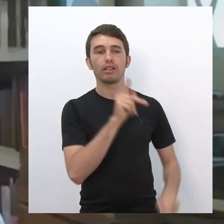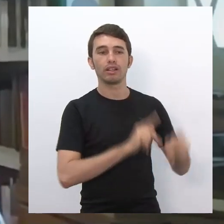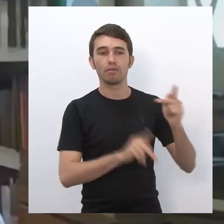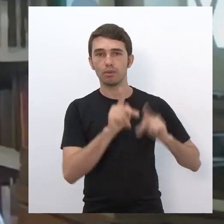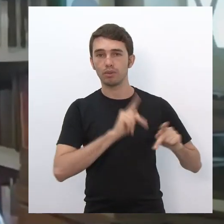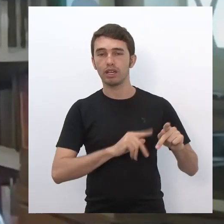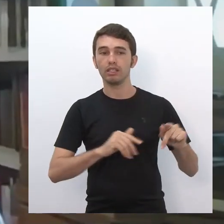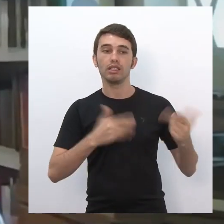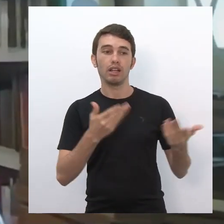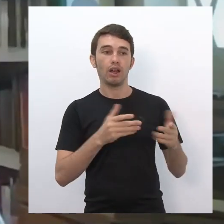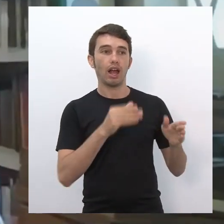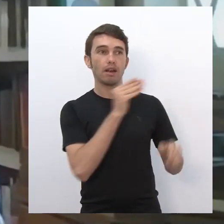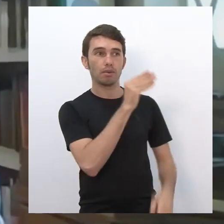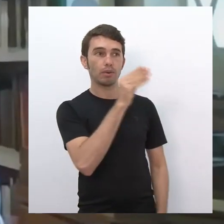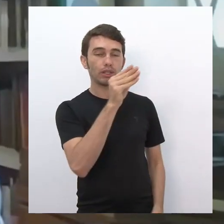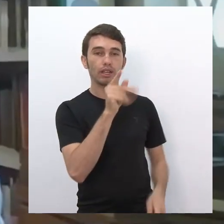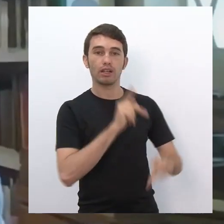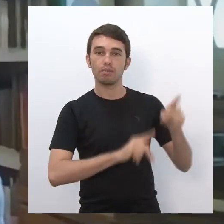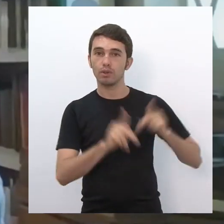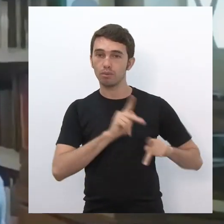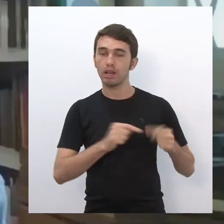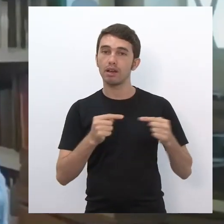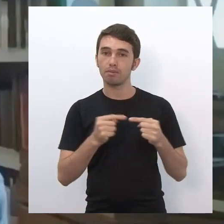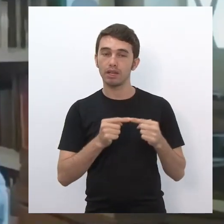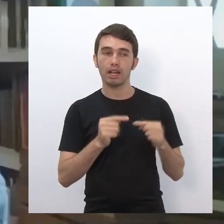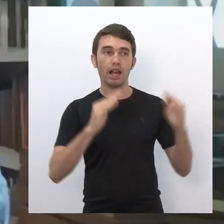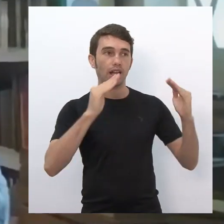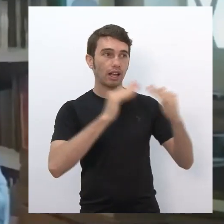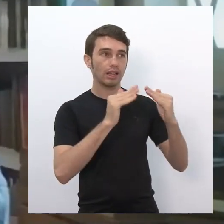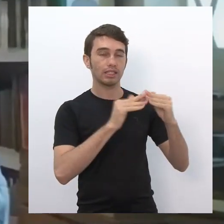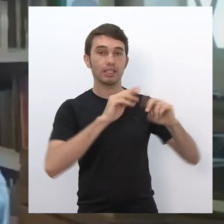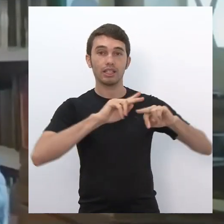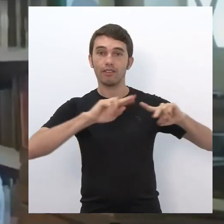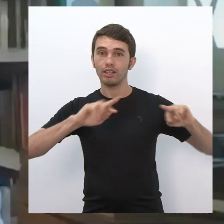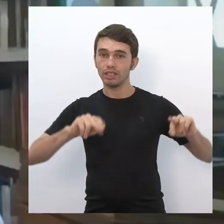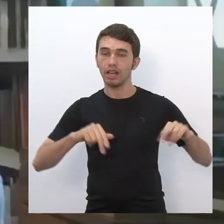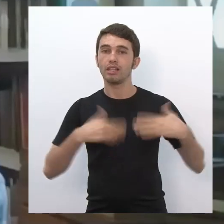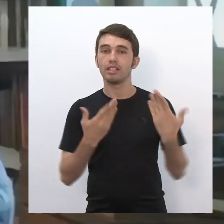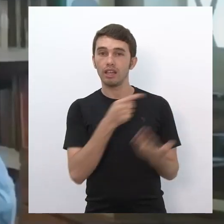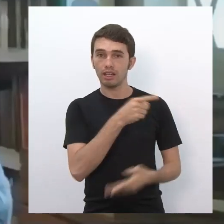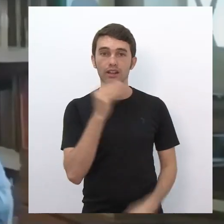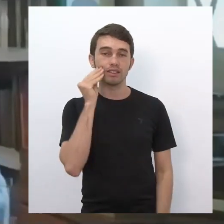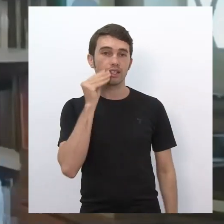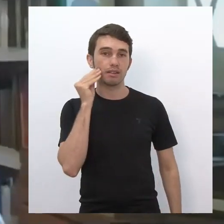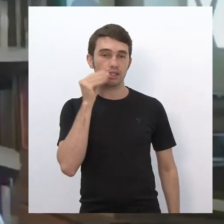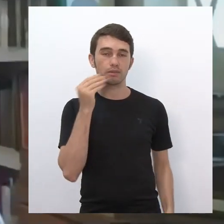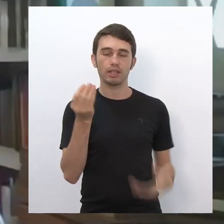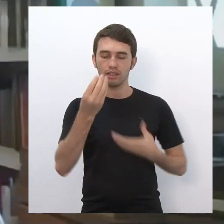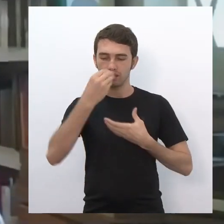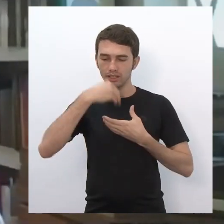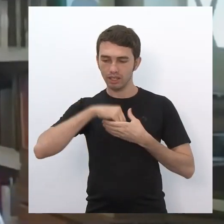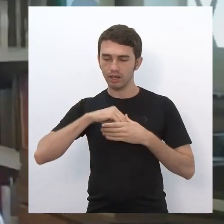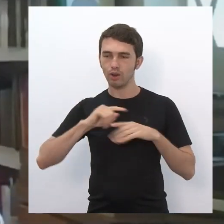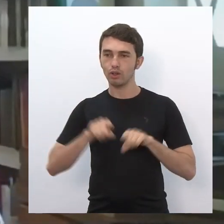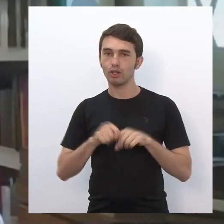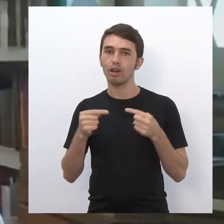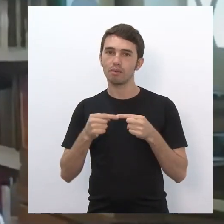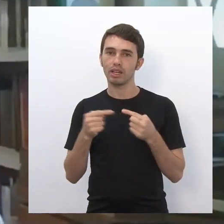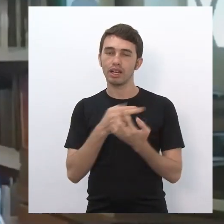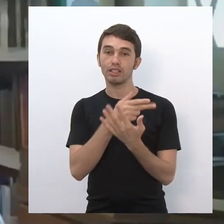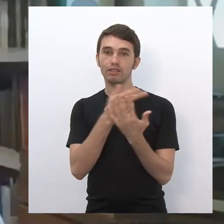diversidade e a casa em que você tem uma experiência interior com respeito à diversidade, né?